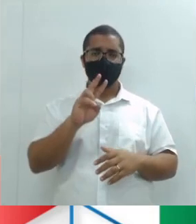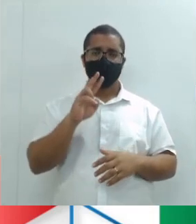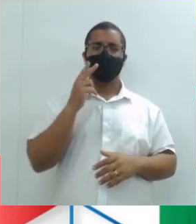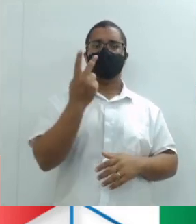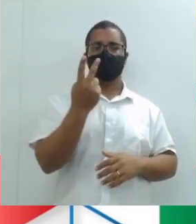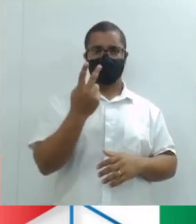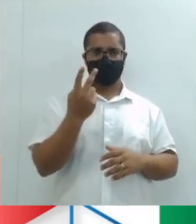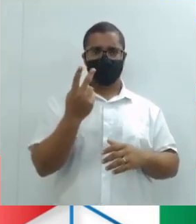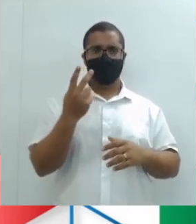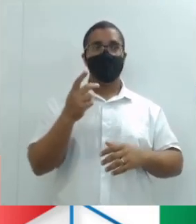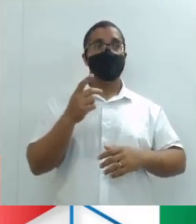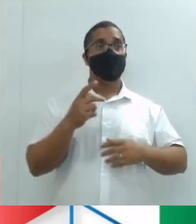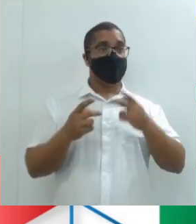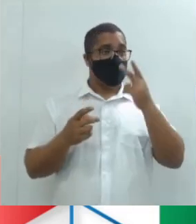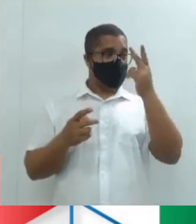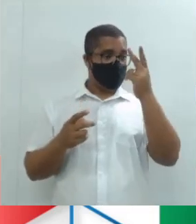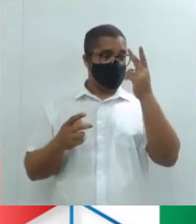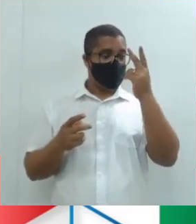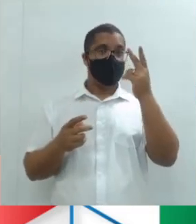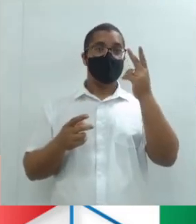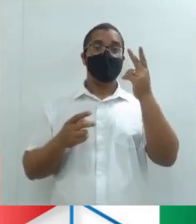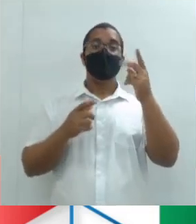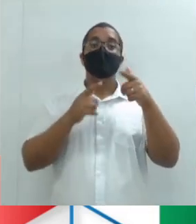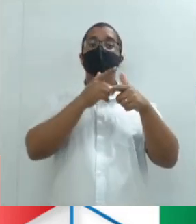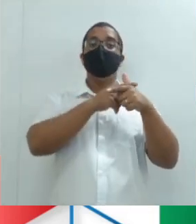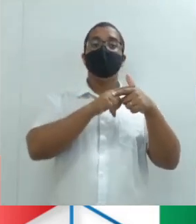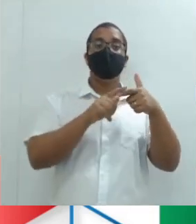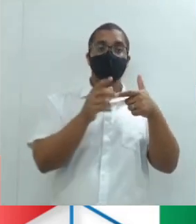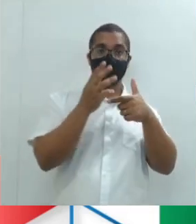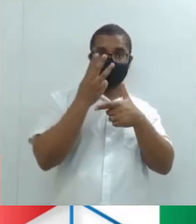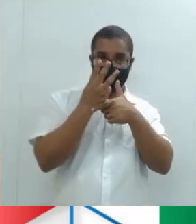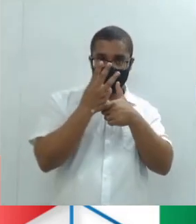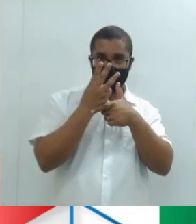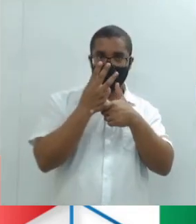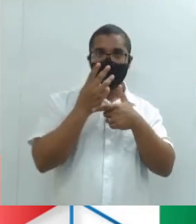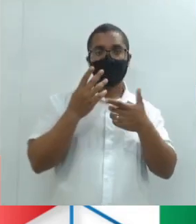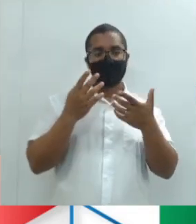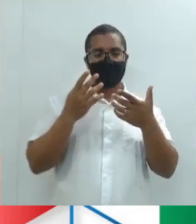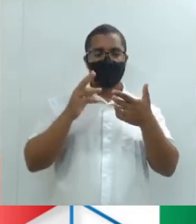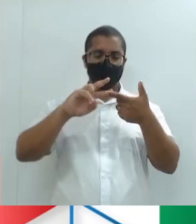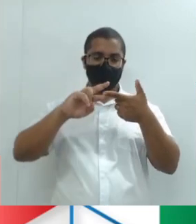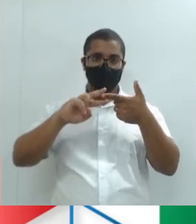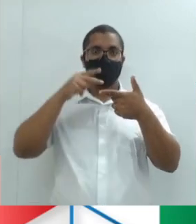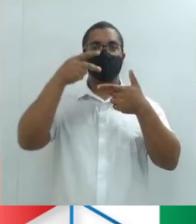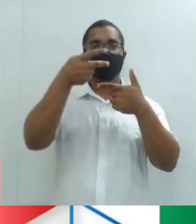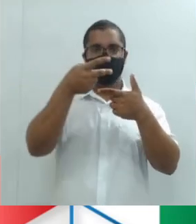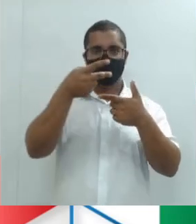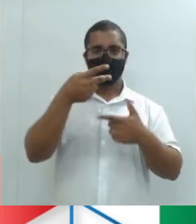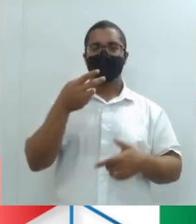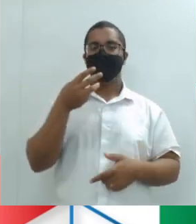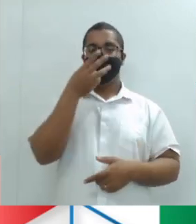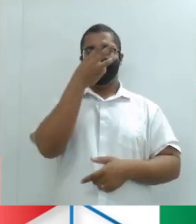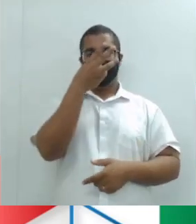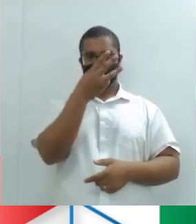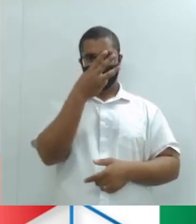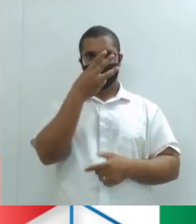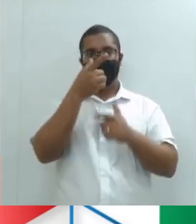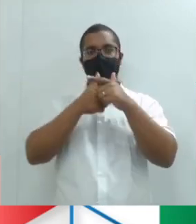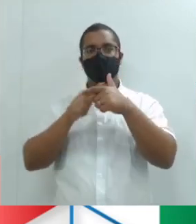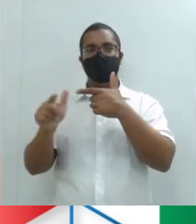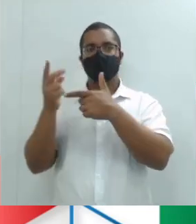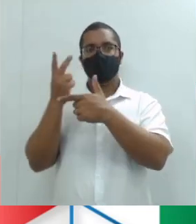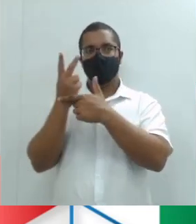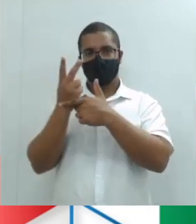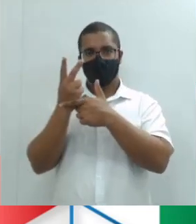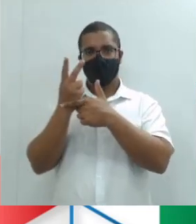Se eu tenho 2 dividido por 3, qual é o inverso dele? 3 sobre 2. Esse sinal negativo faz